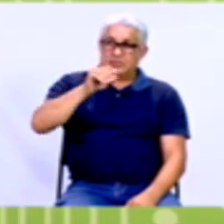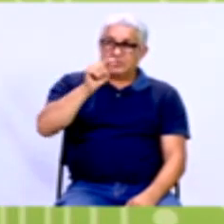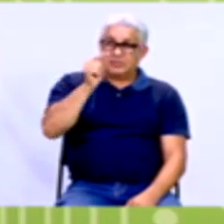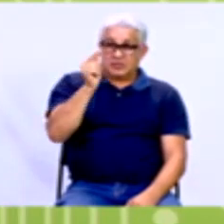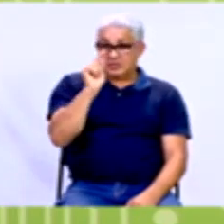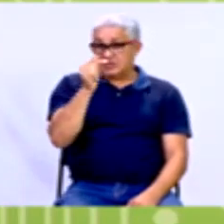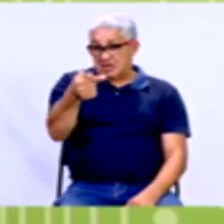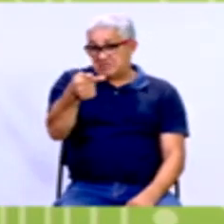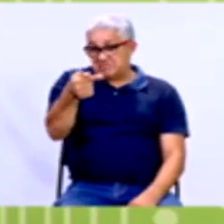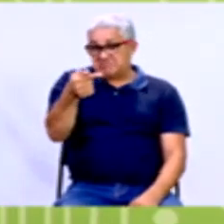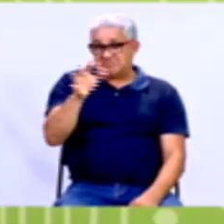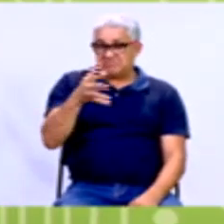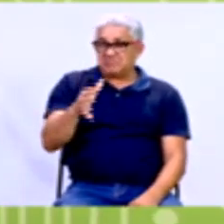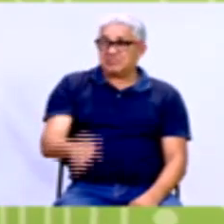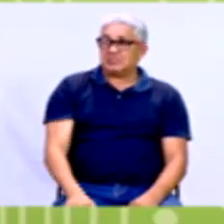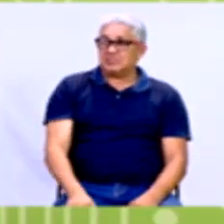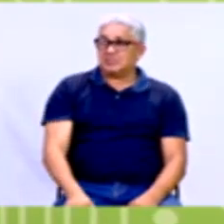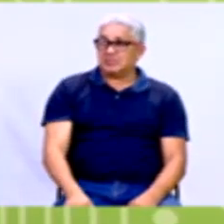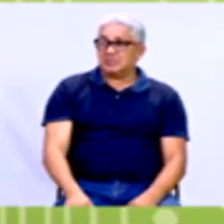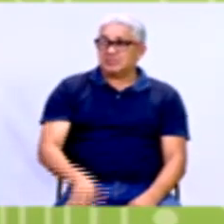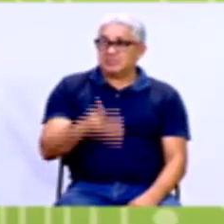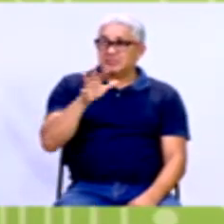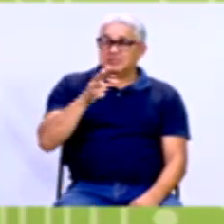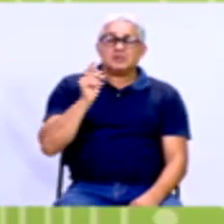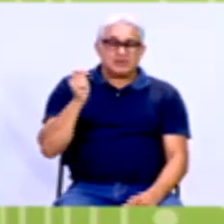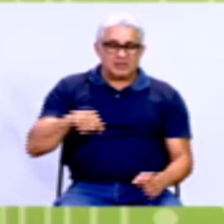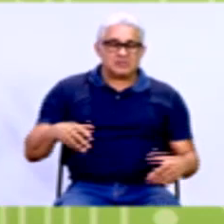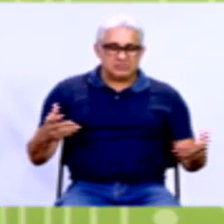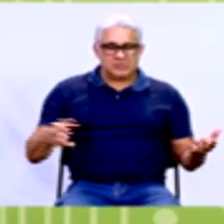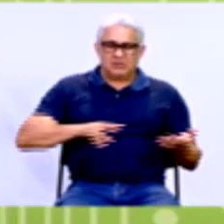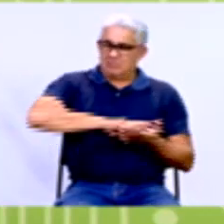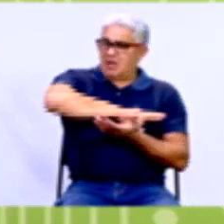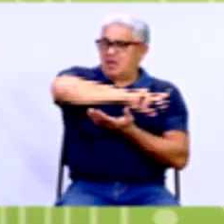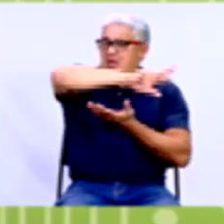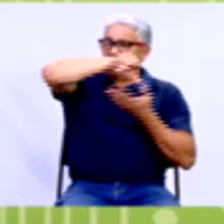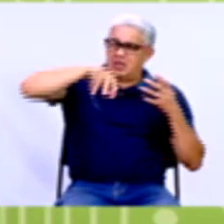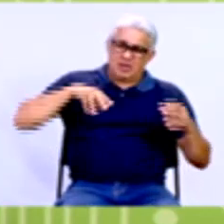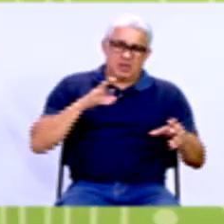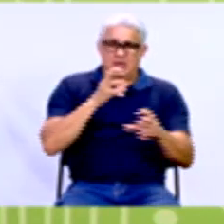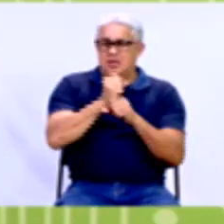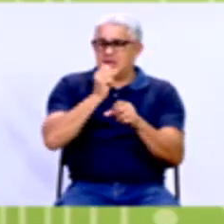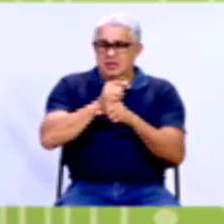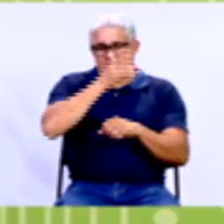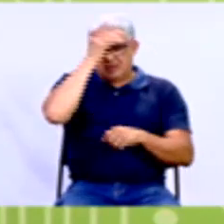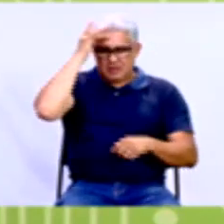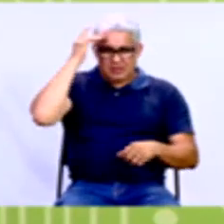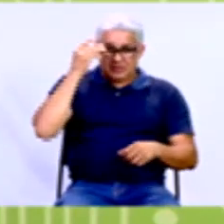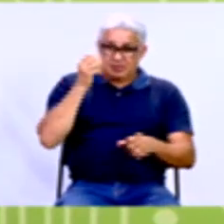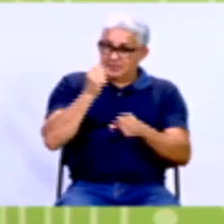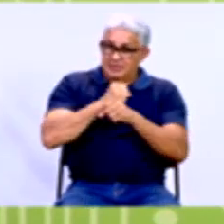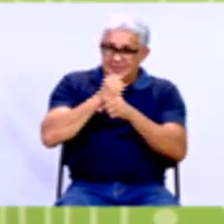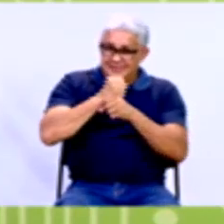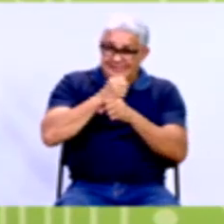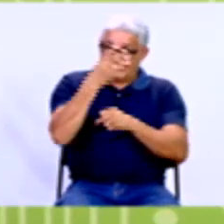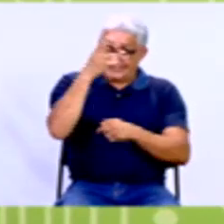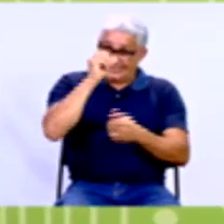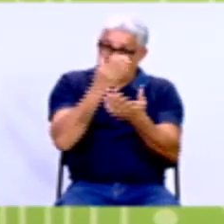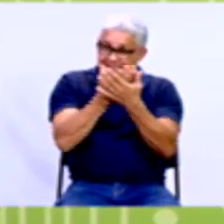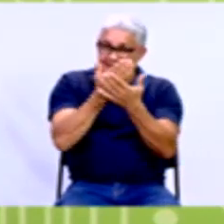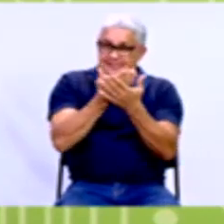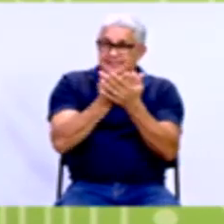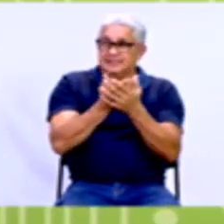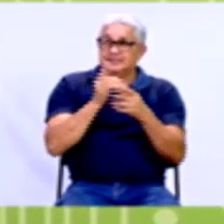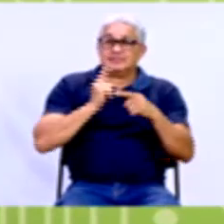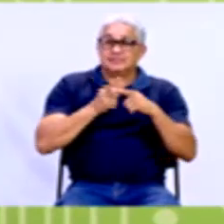Então, agora dá para a gente fazer inúmeras contas aqui. Se eu quiser uma pessoa, vamos supor que uma pessoa estudou 30 anos, né? Porque aqui a gente